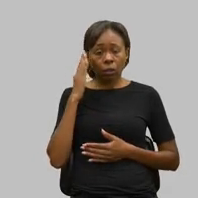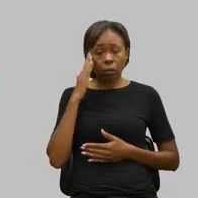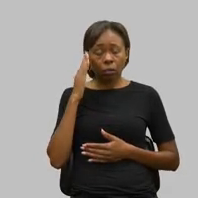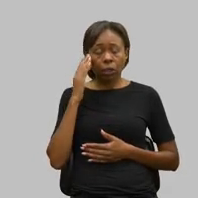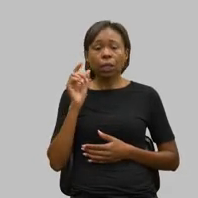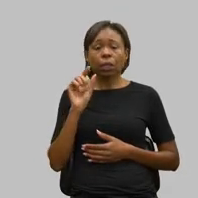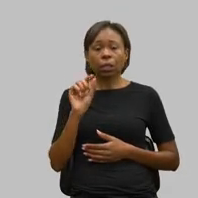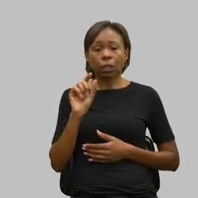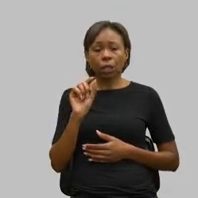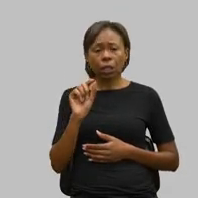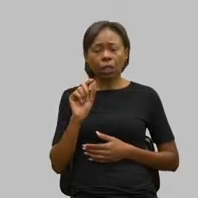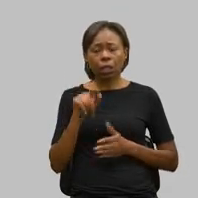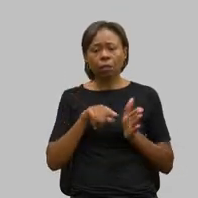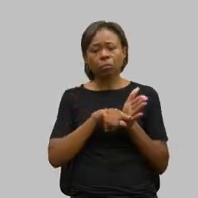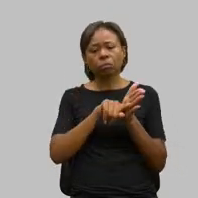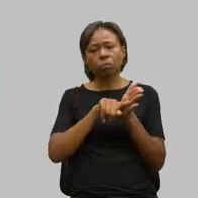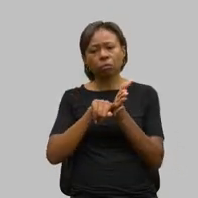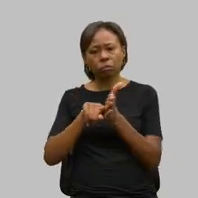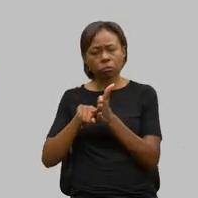poder conversar.